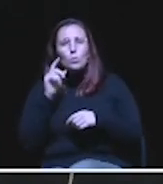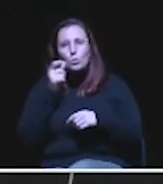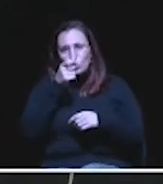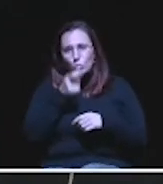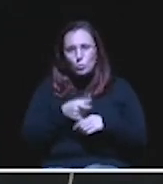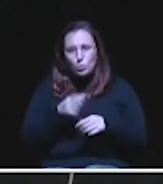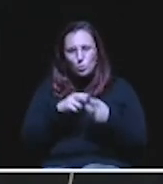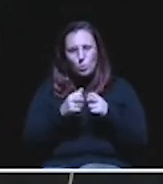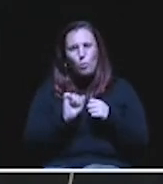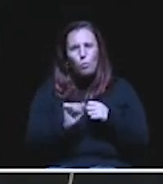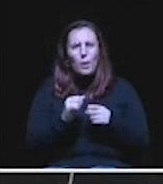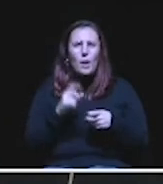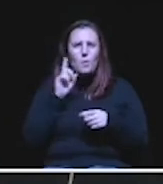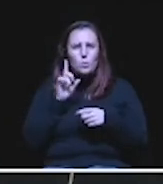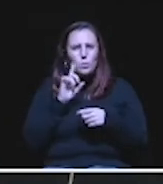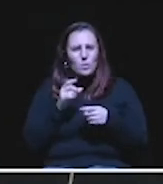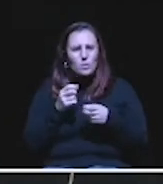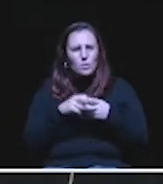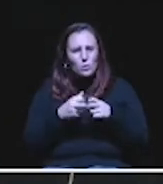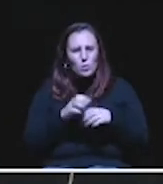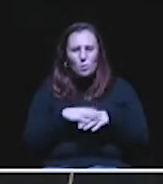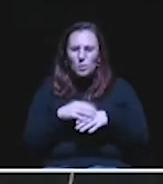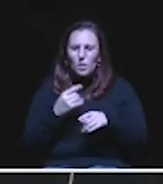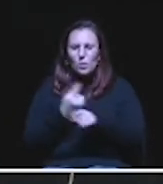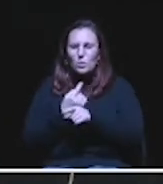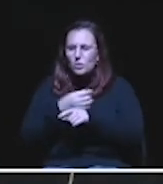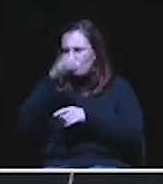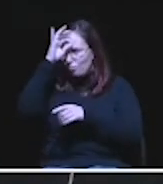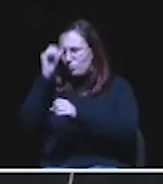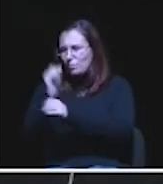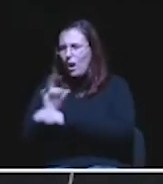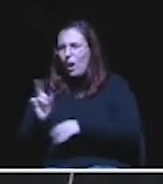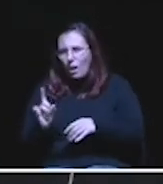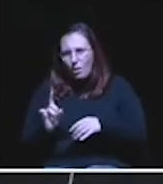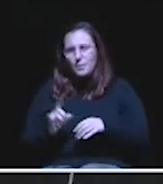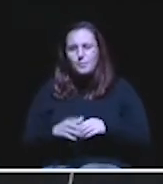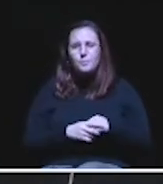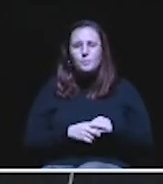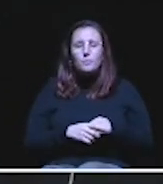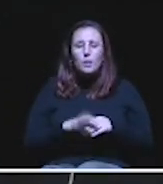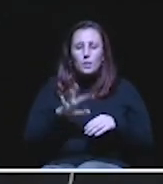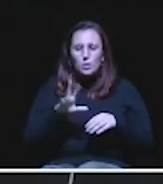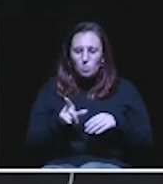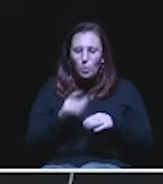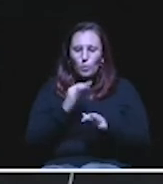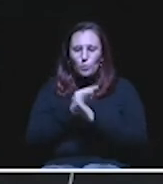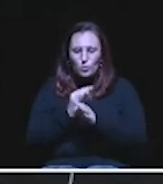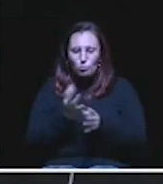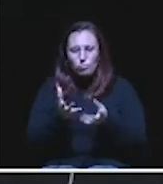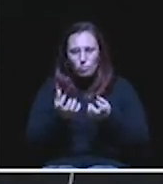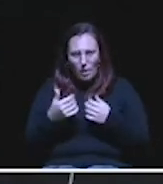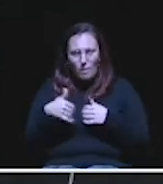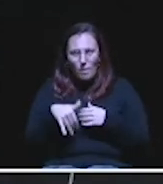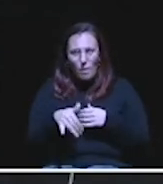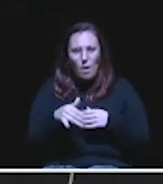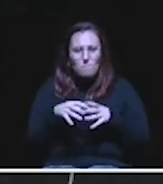e não nos deixarmos deslumbrar com eventos megalómanos que a certa altura nos distraem das nossas verdadeiras prioridades. Lisboa vai receber um grande evento, é certo,